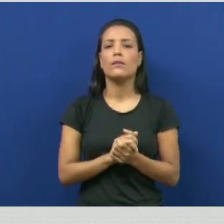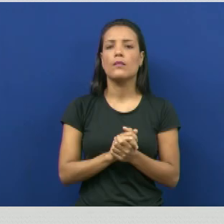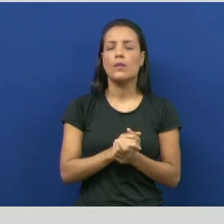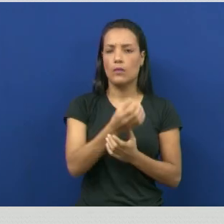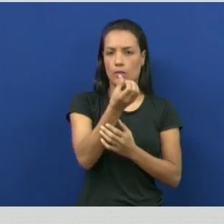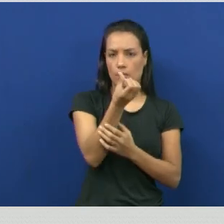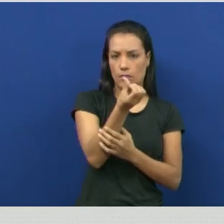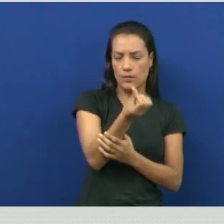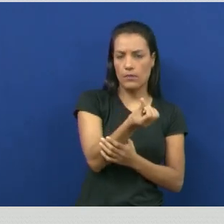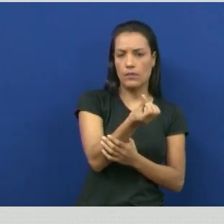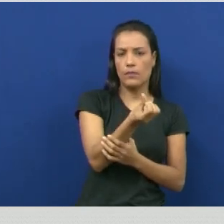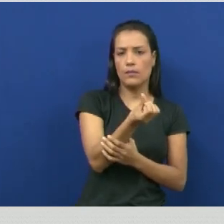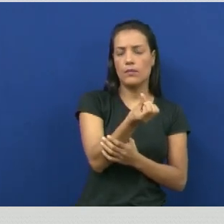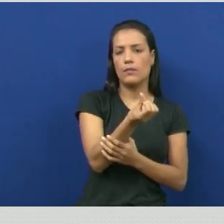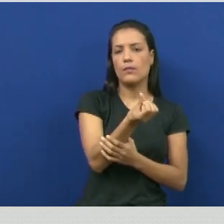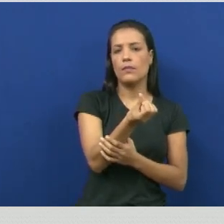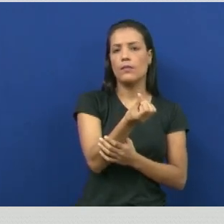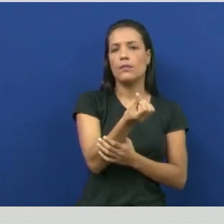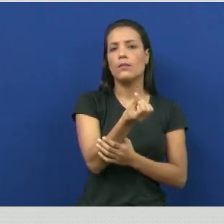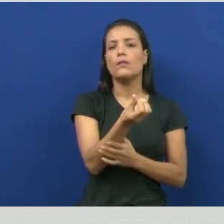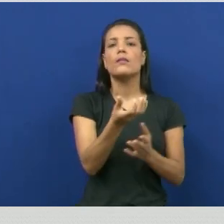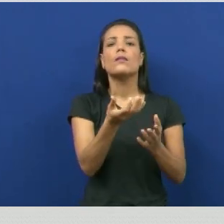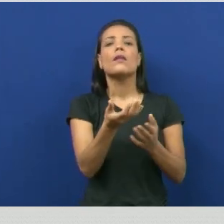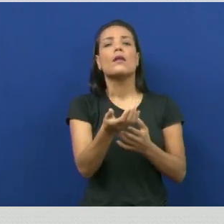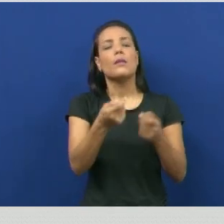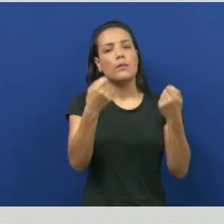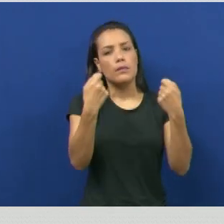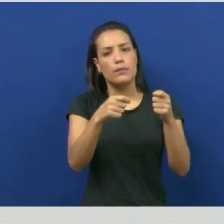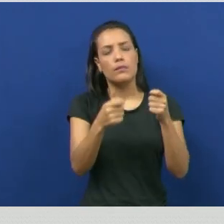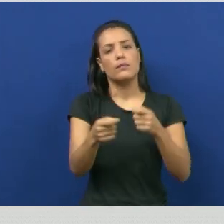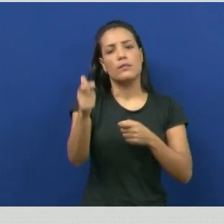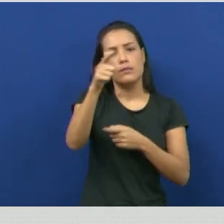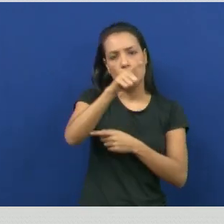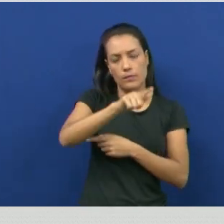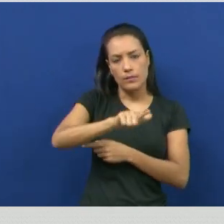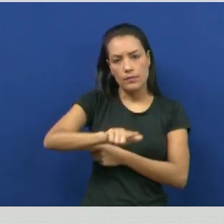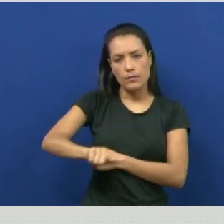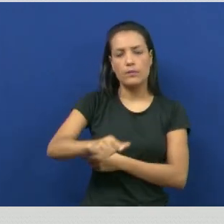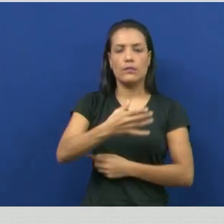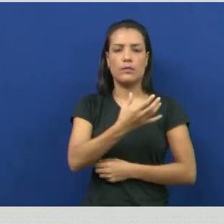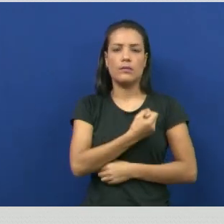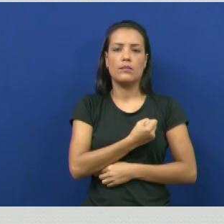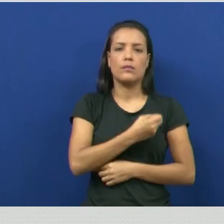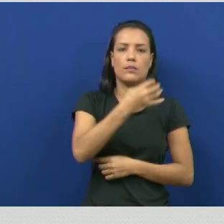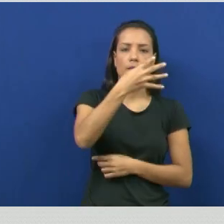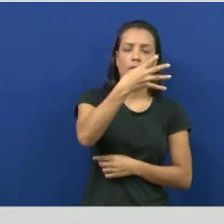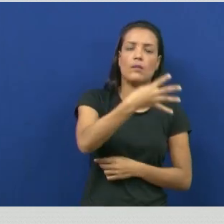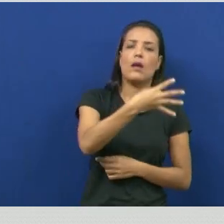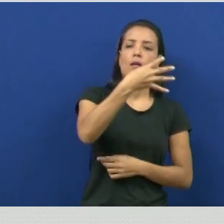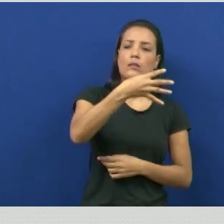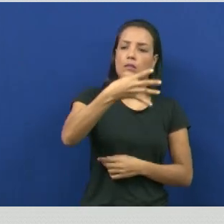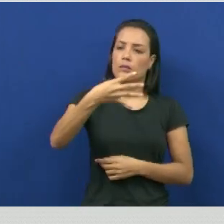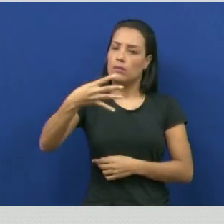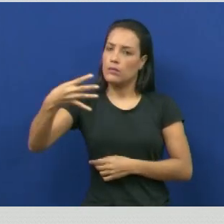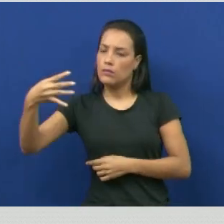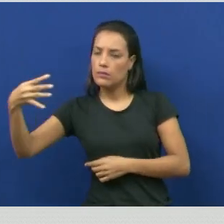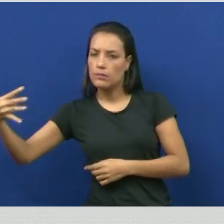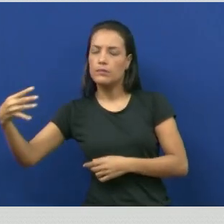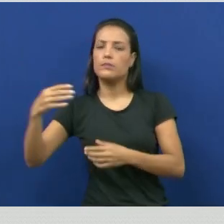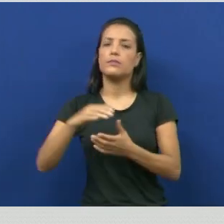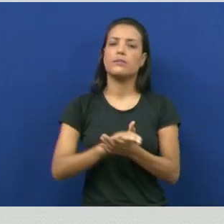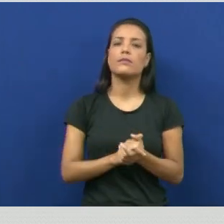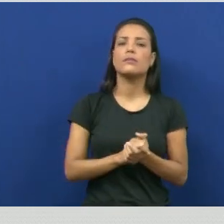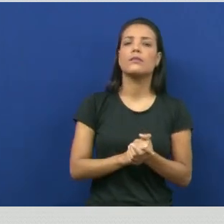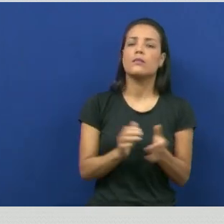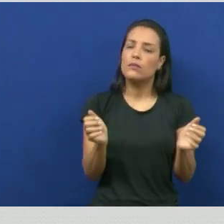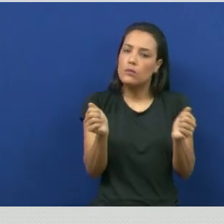para mim para repetir o 4 6 vezes. Só que o 4 acompanha um sinal de menos,